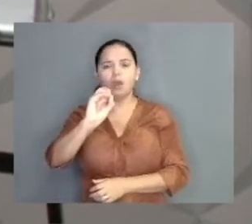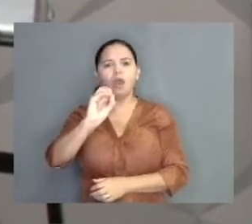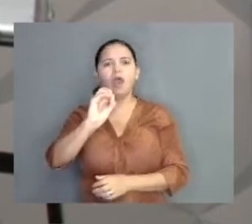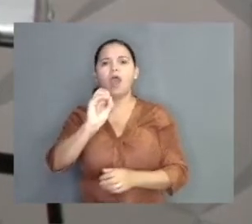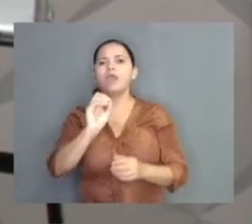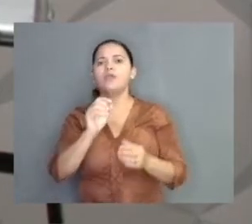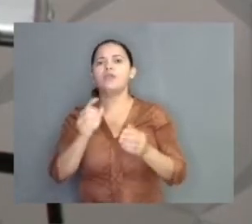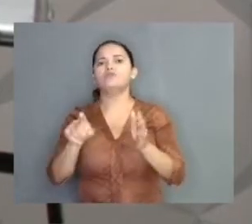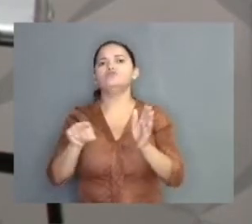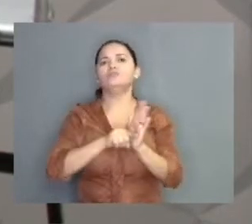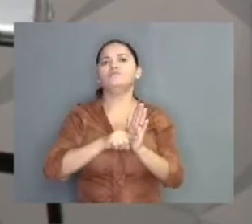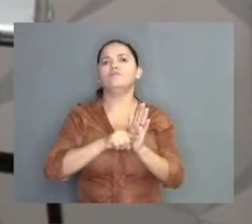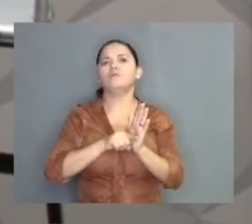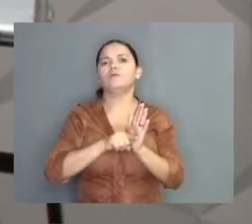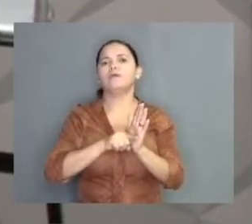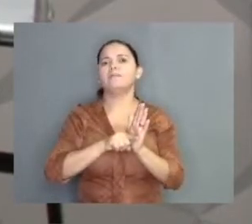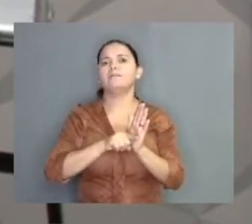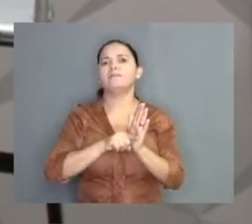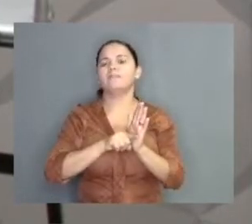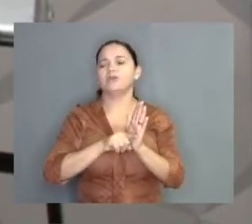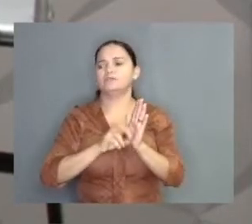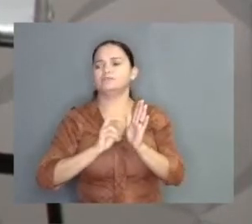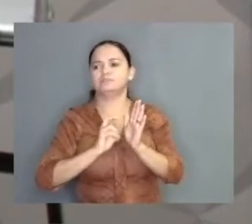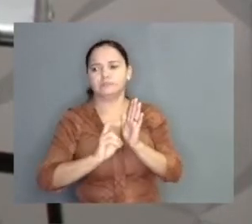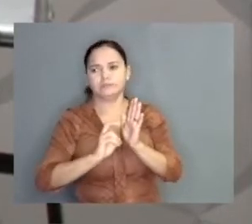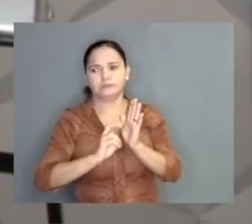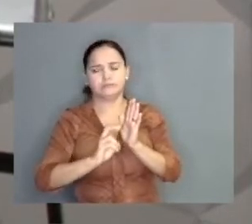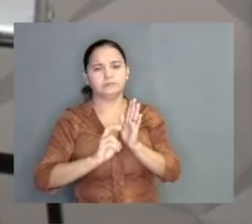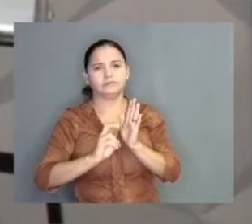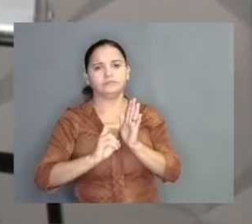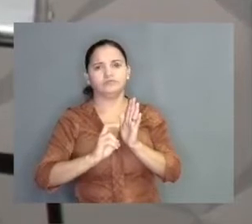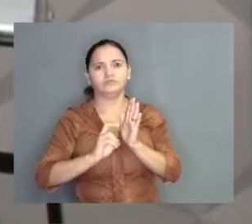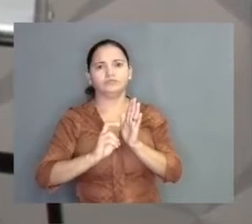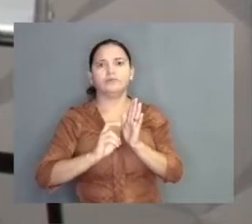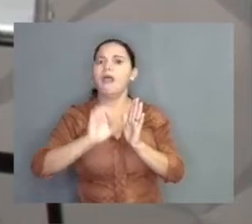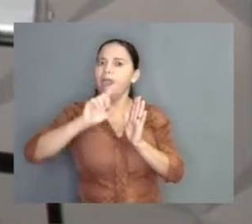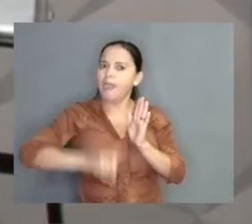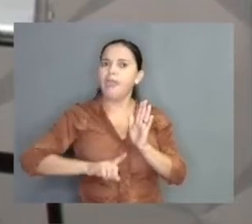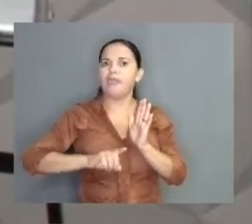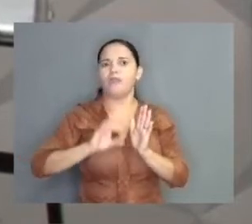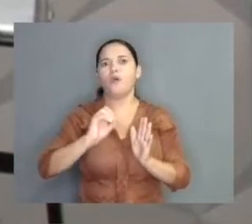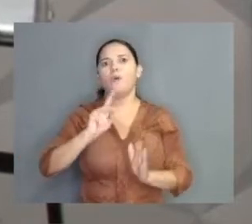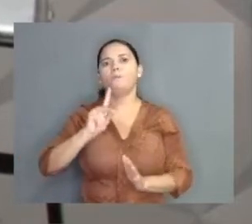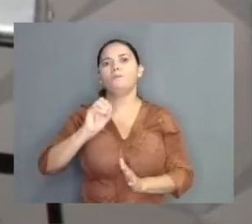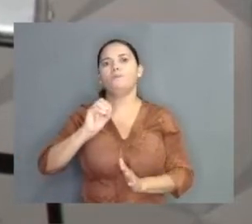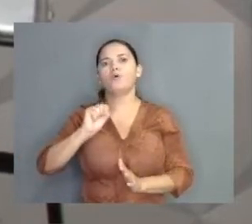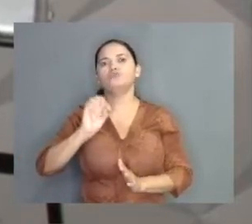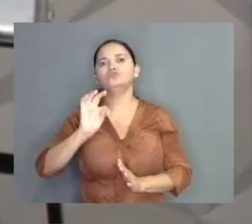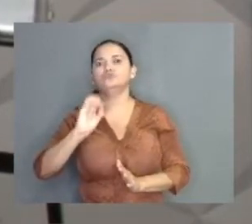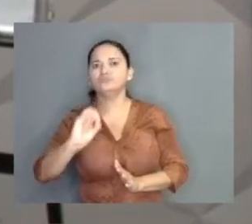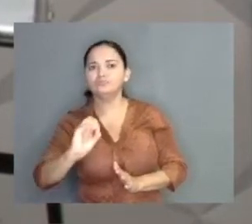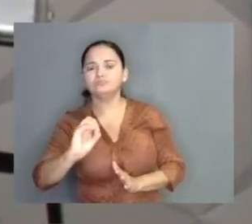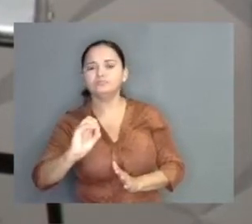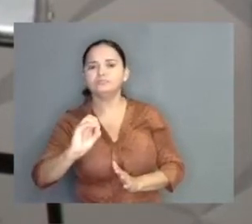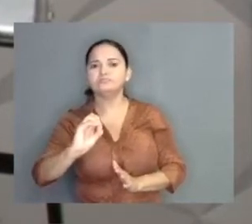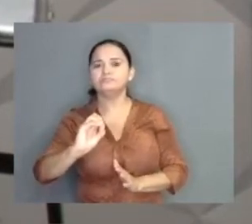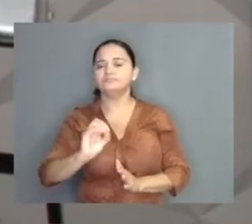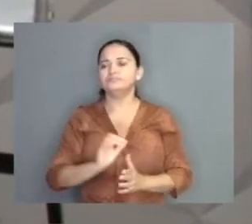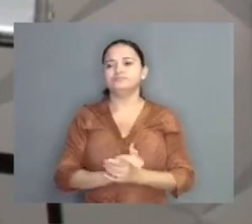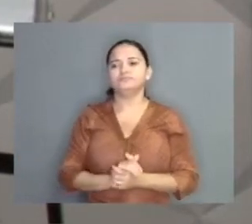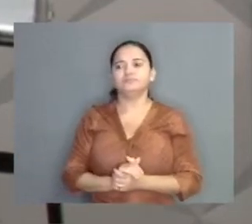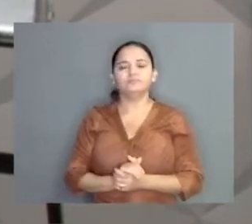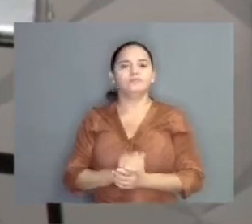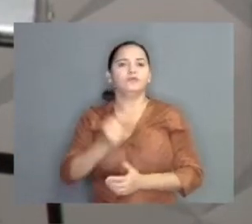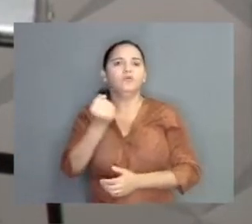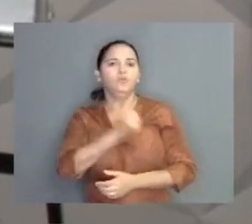menos 5. Esse menos 5 é meu oposto. Percebam que o número